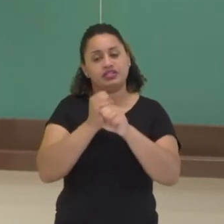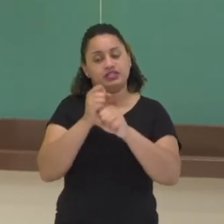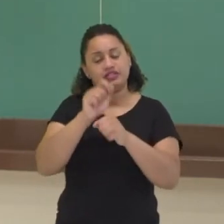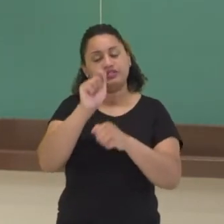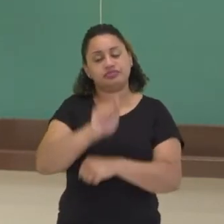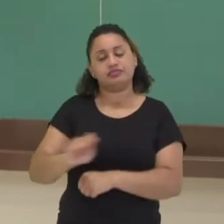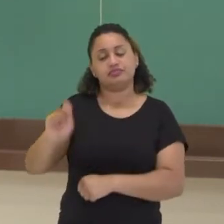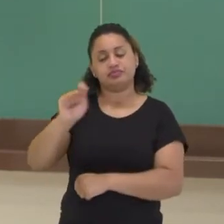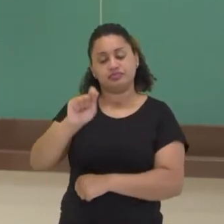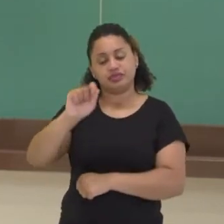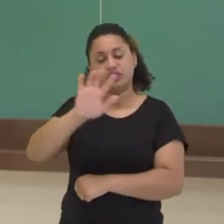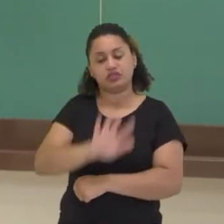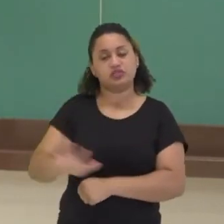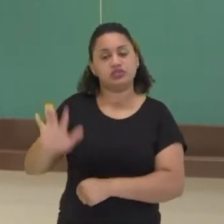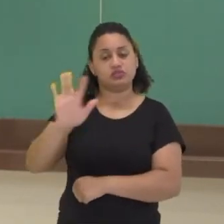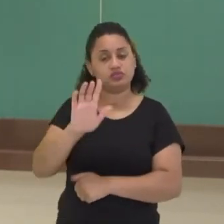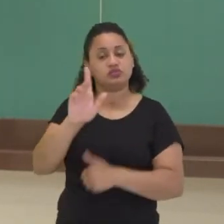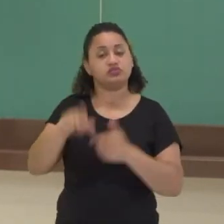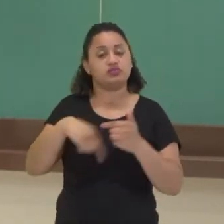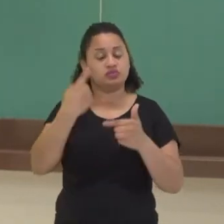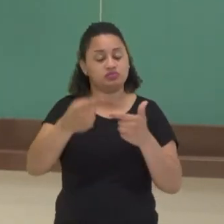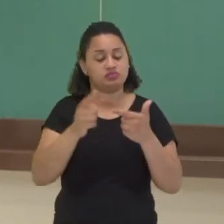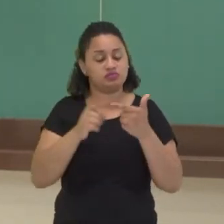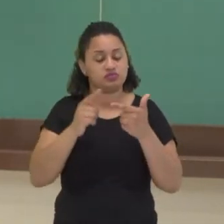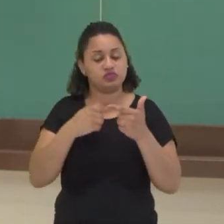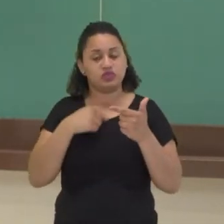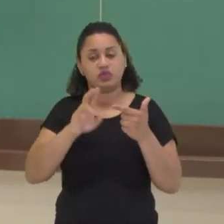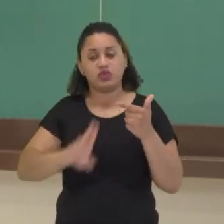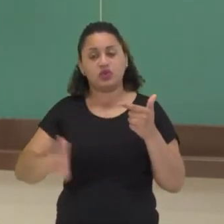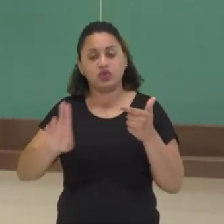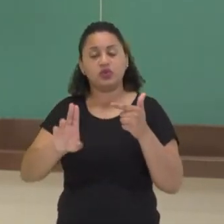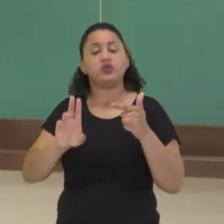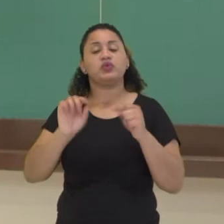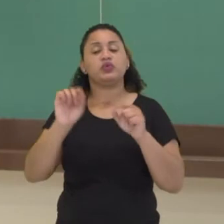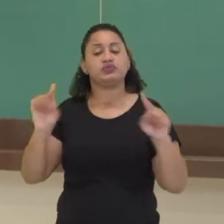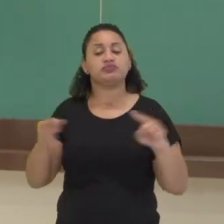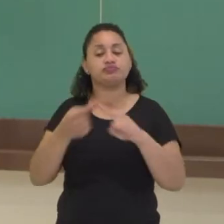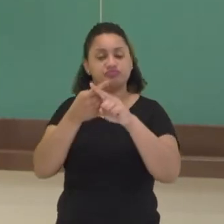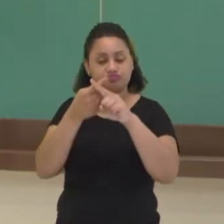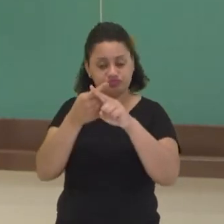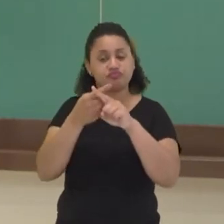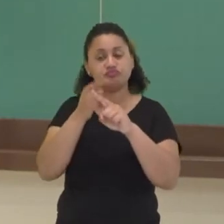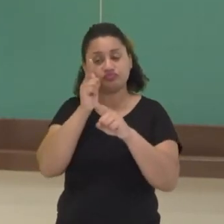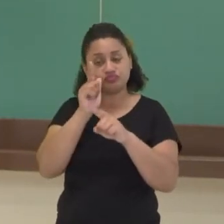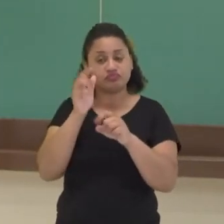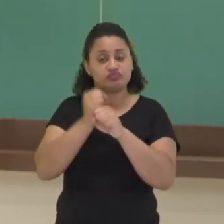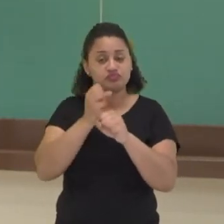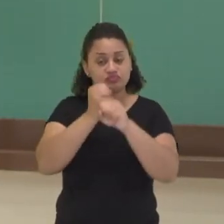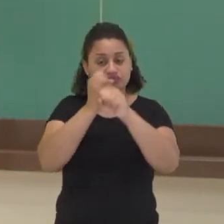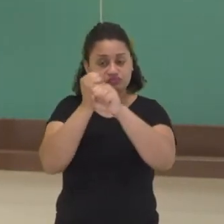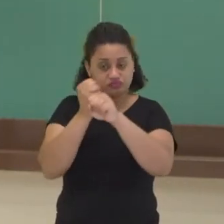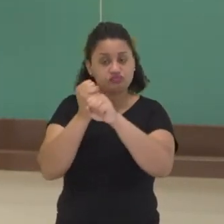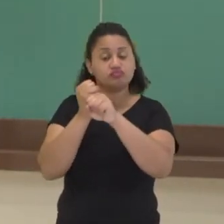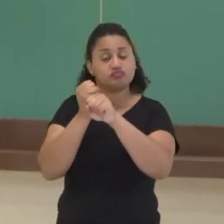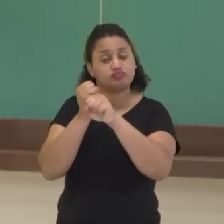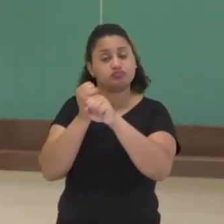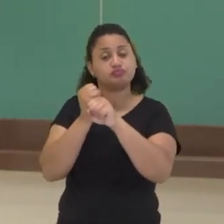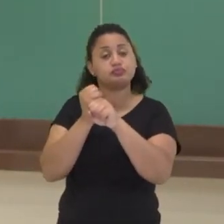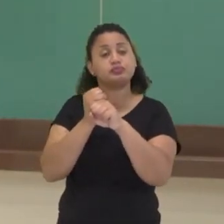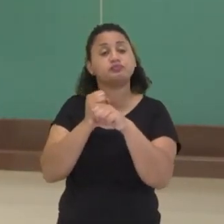do setor inteiro, depois eu vou usar a regra de 3 para calcular este